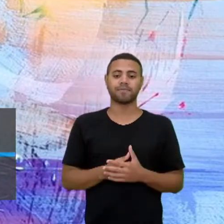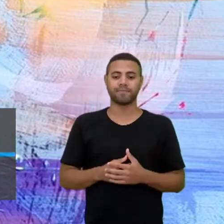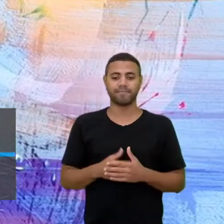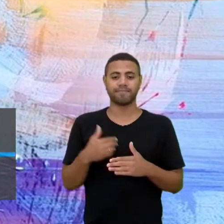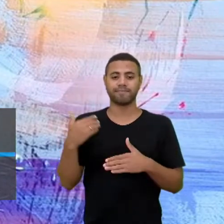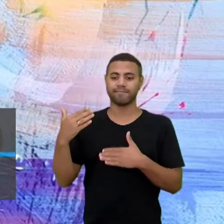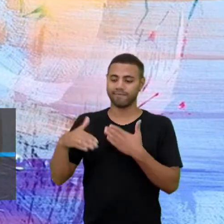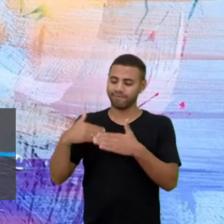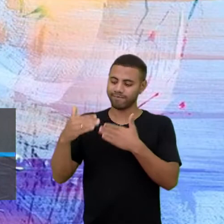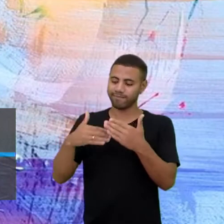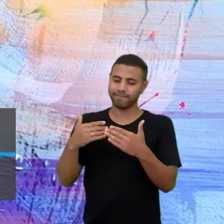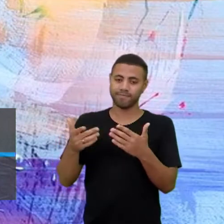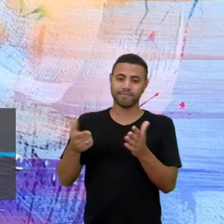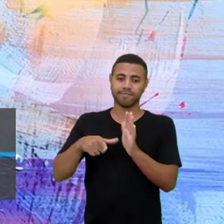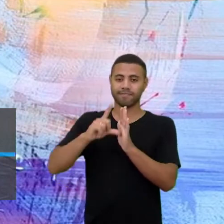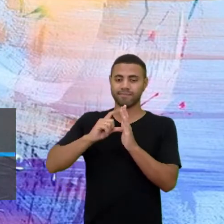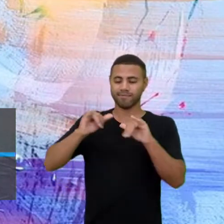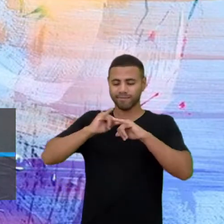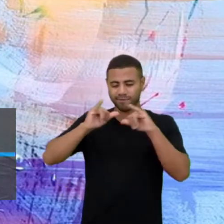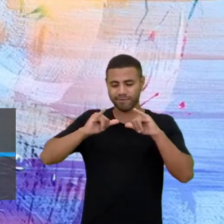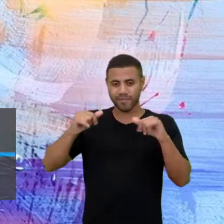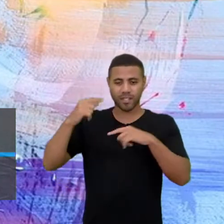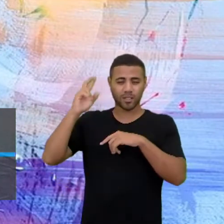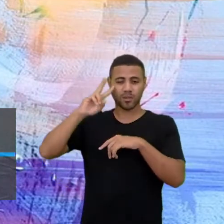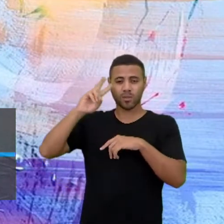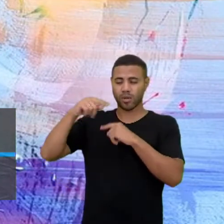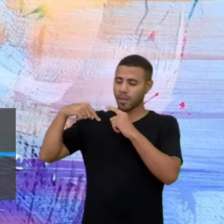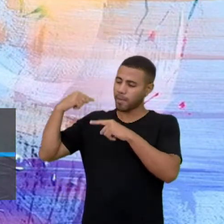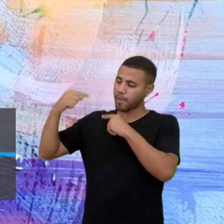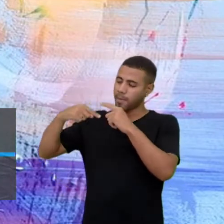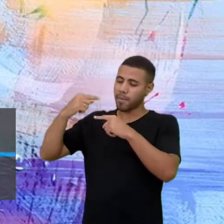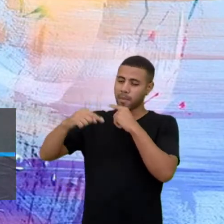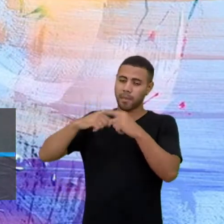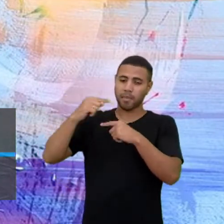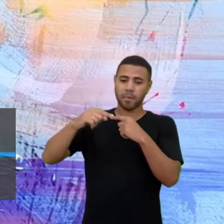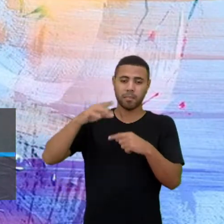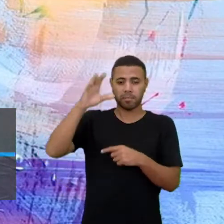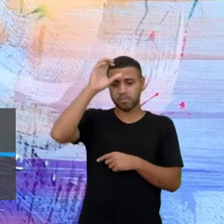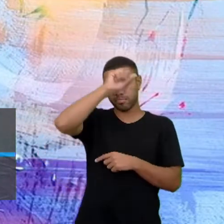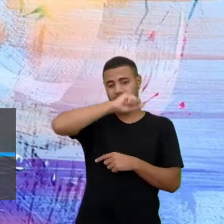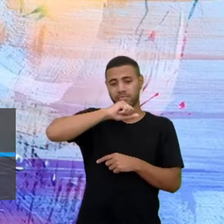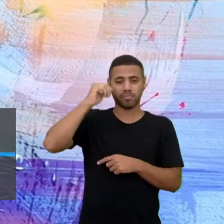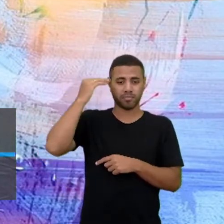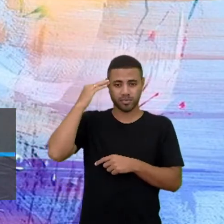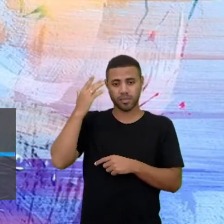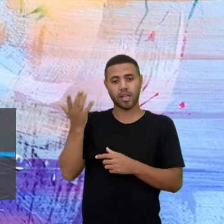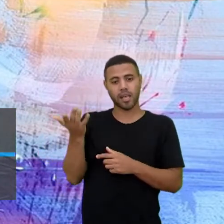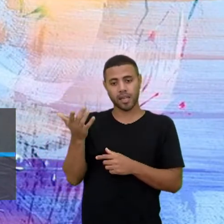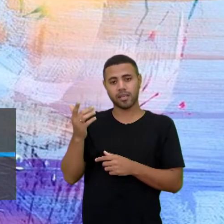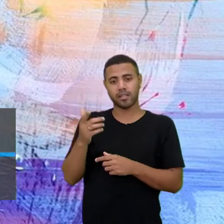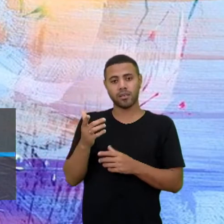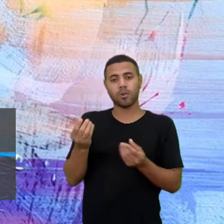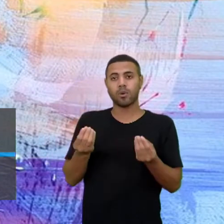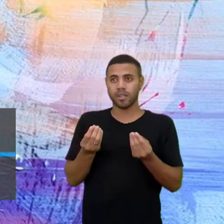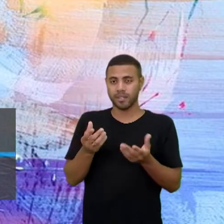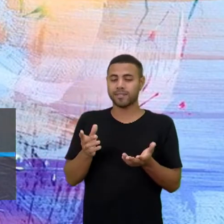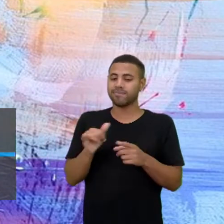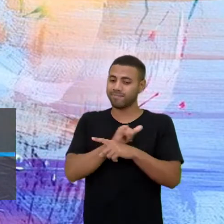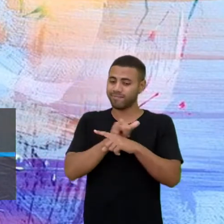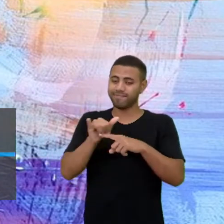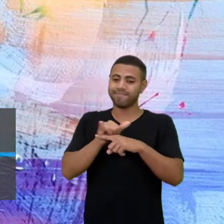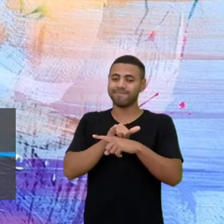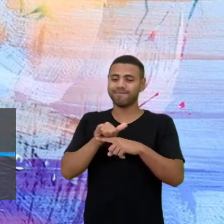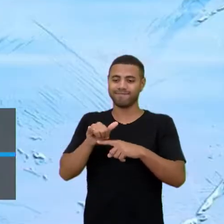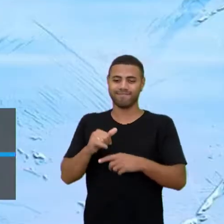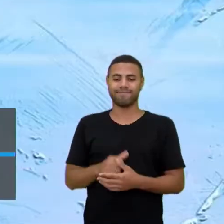de toda essa campanha publicitária, ao longo da história do produto, enfim. Existe uma funcionalidade, né? Isso,